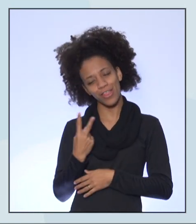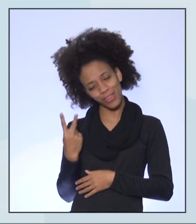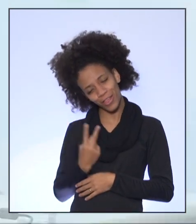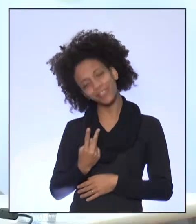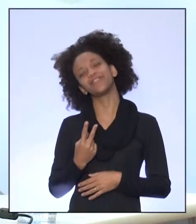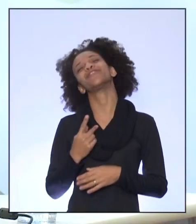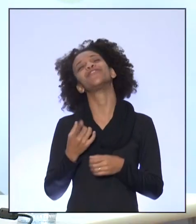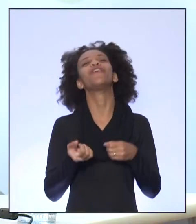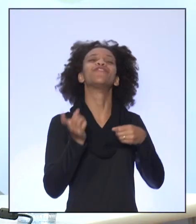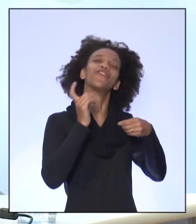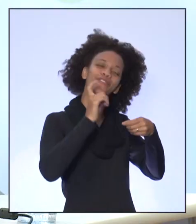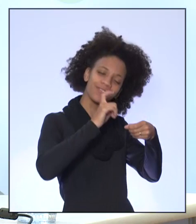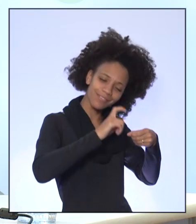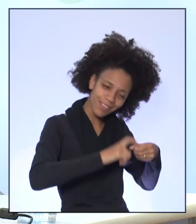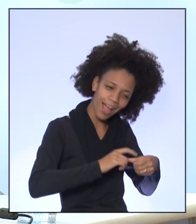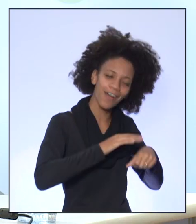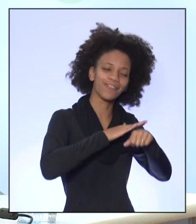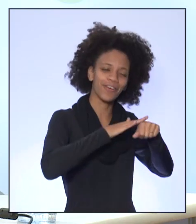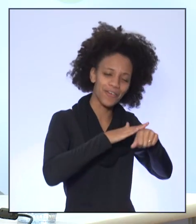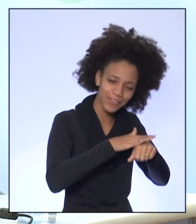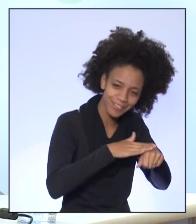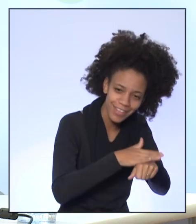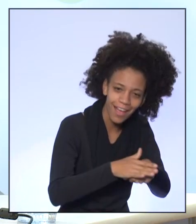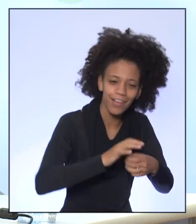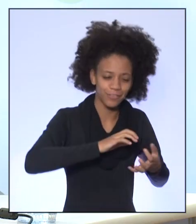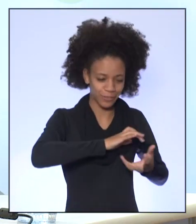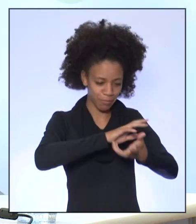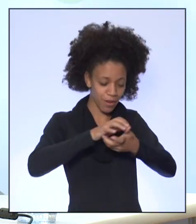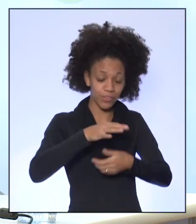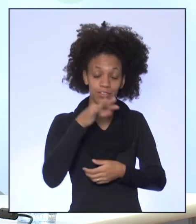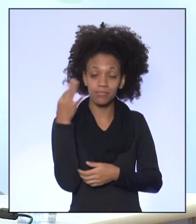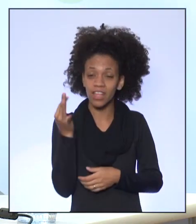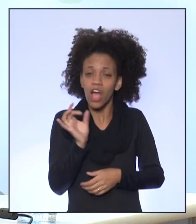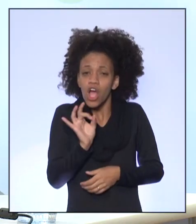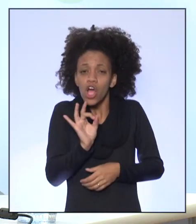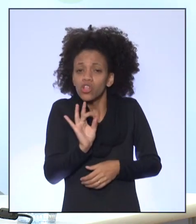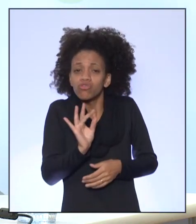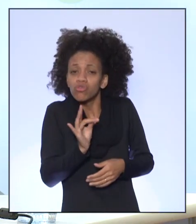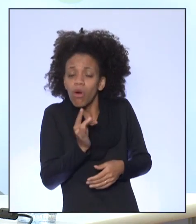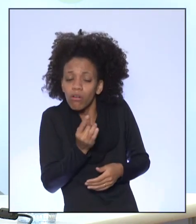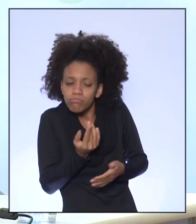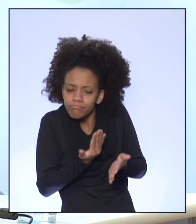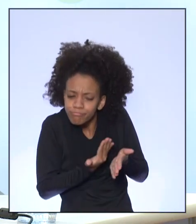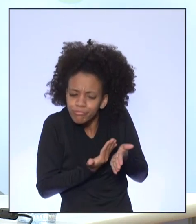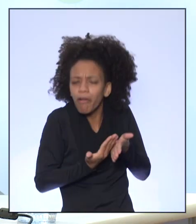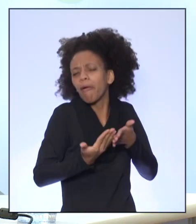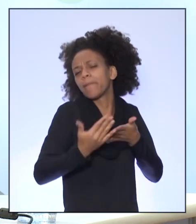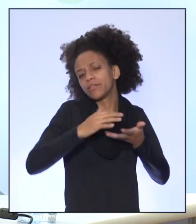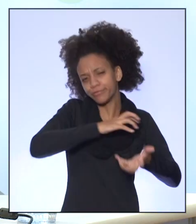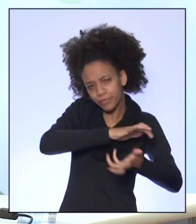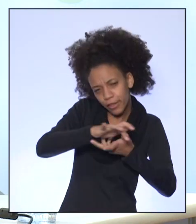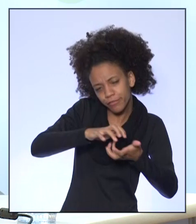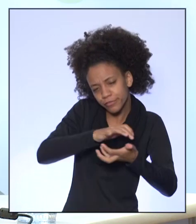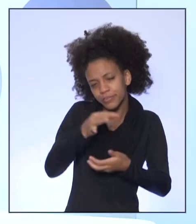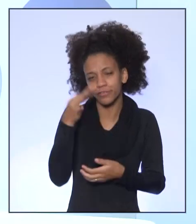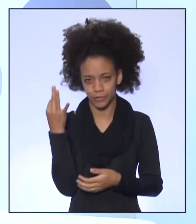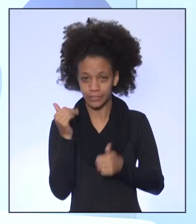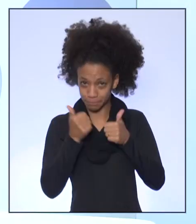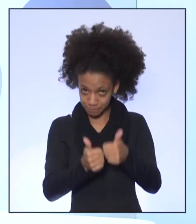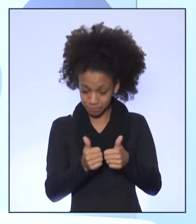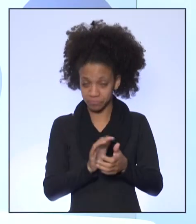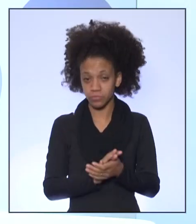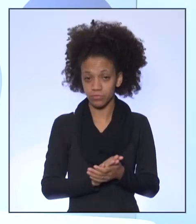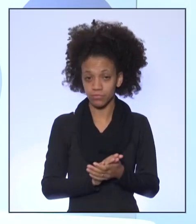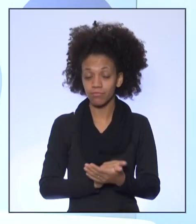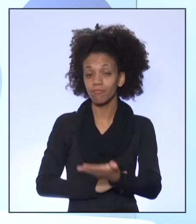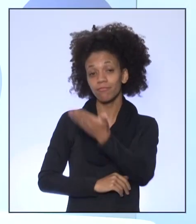vai conversar novamente sobre a Revolução Francesa. Esse é só um primeiro passo sobre a Revolução Francesa. Perfeito. Vou deixar na